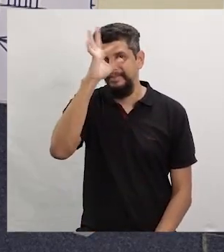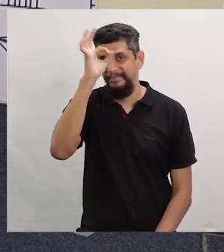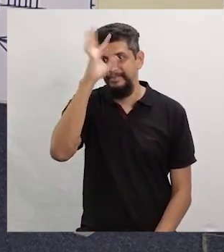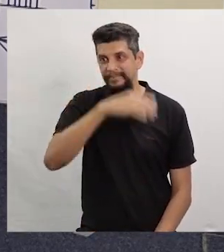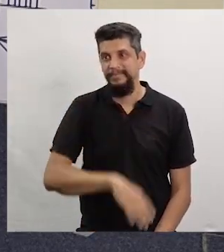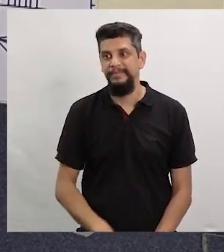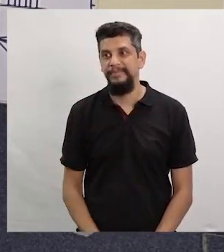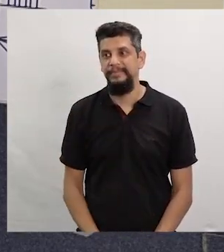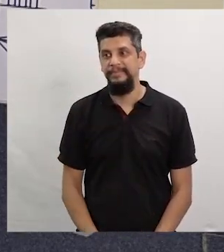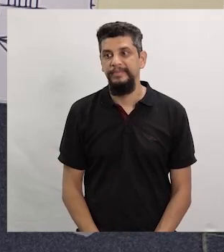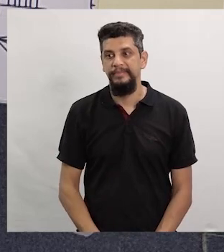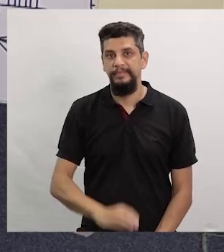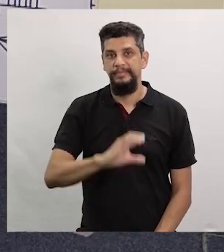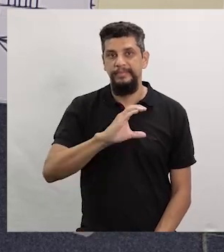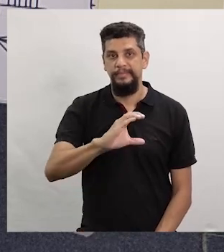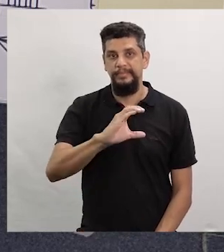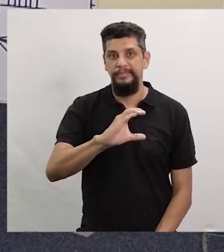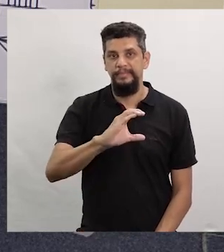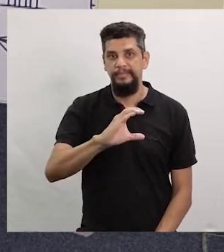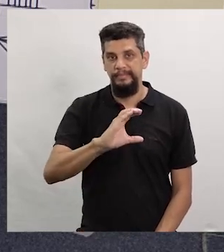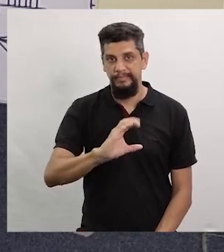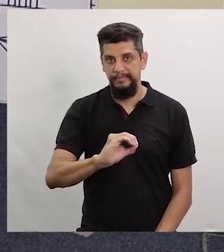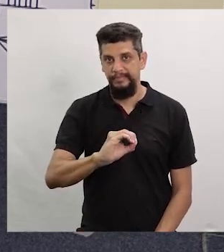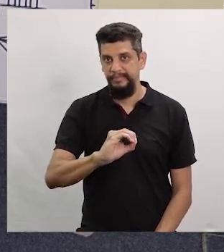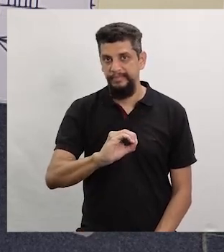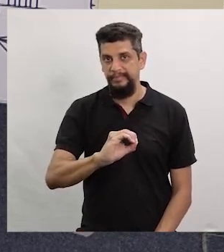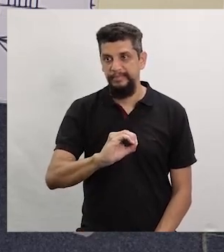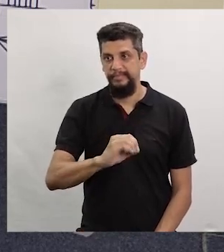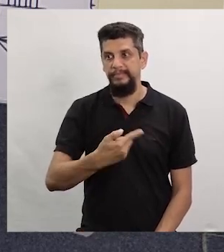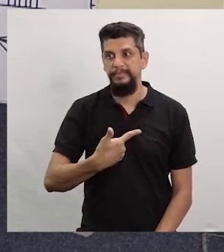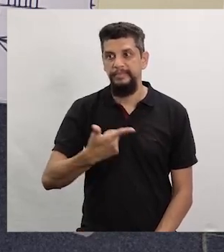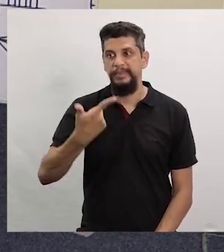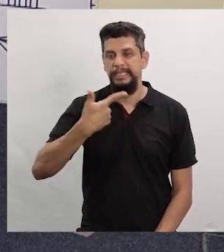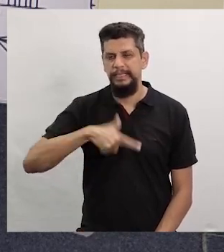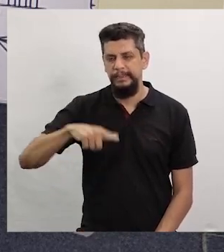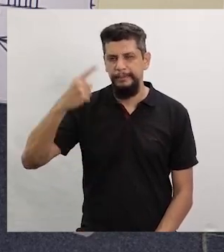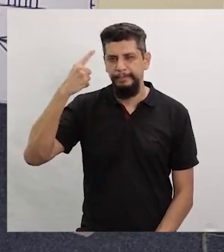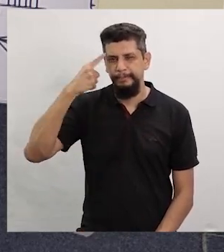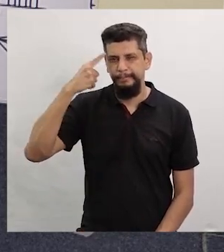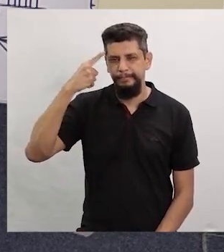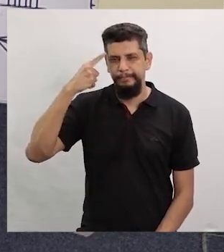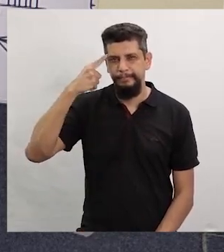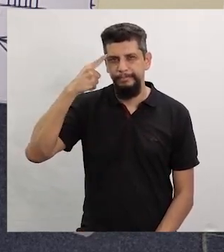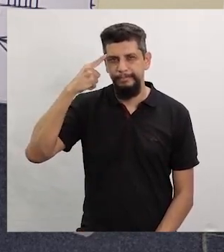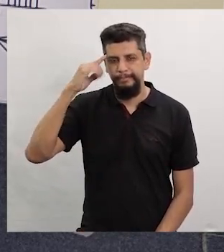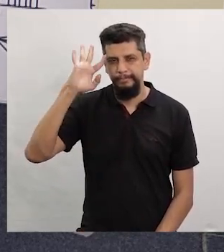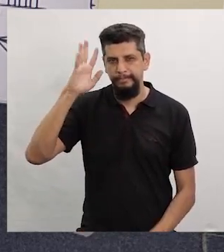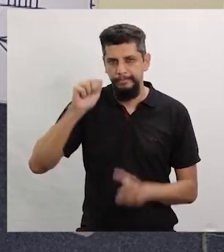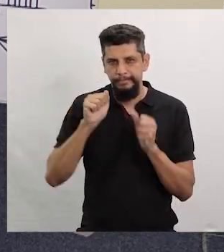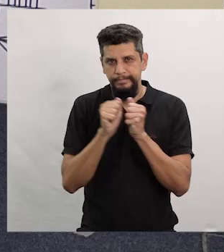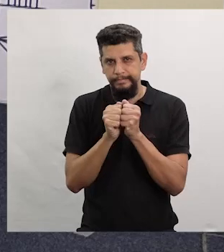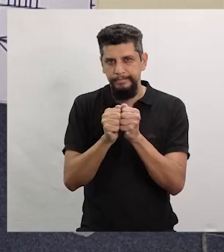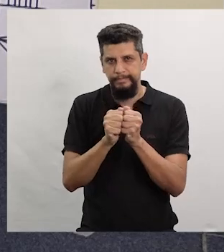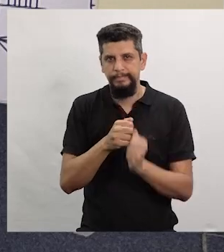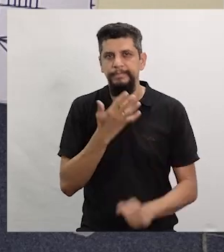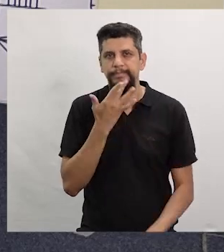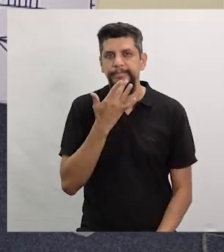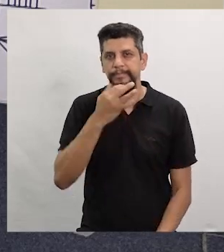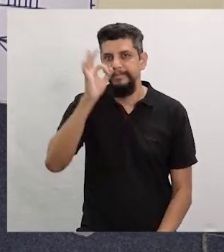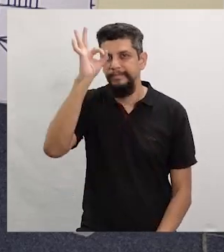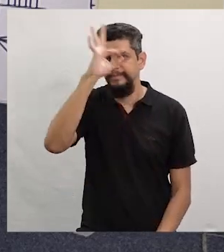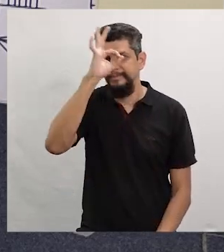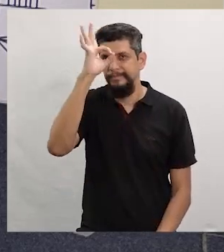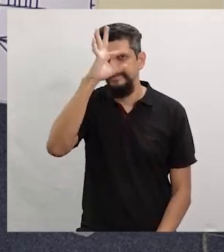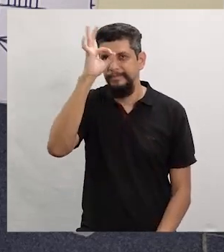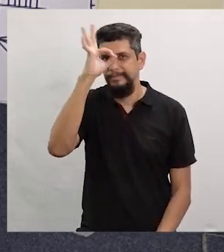verde V colocar aqui muito bom de novo pensamento aqui comigo